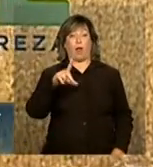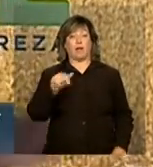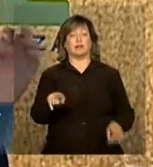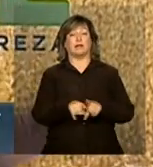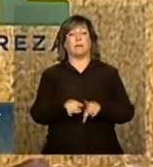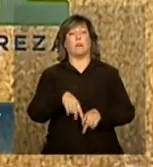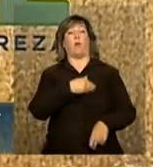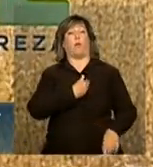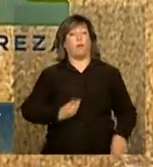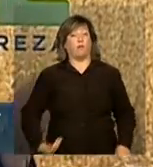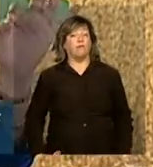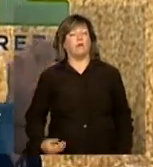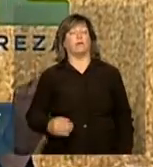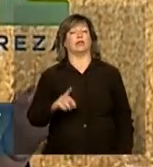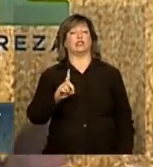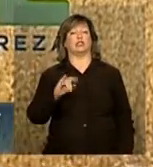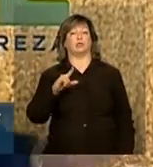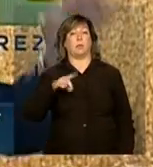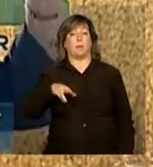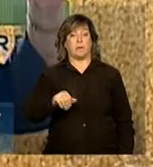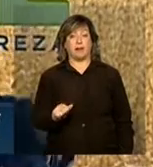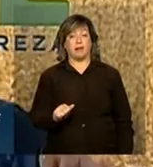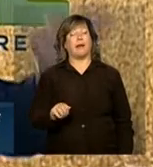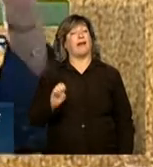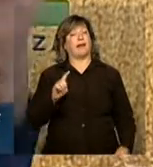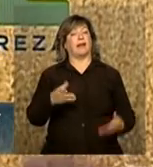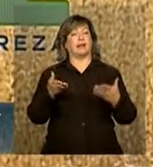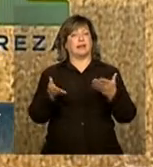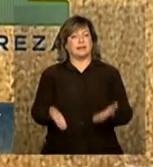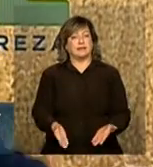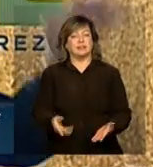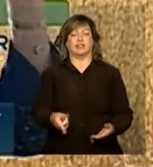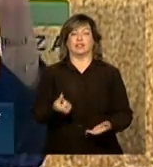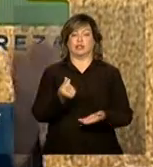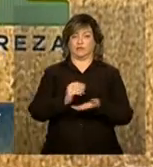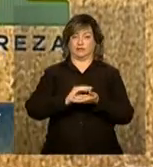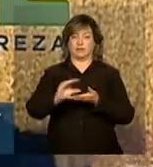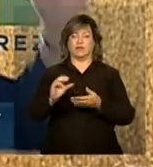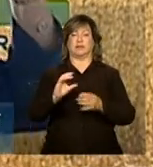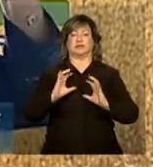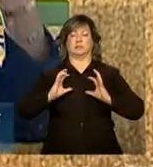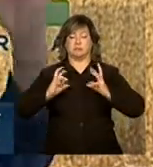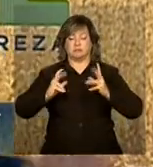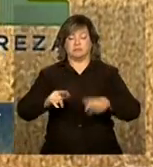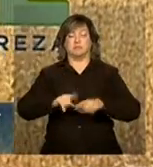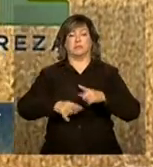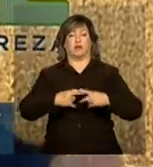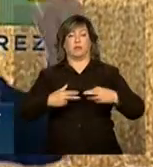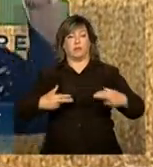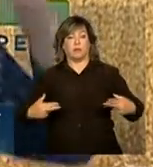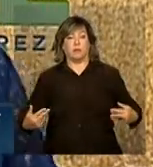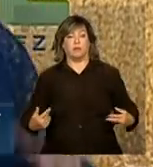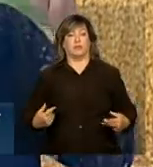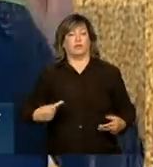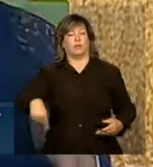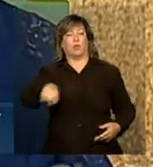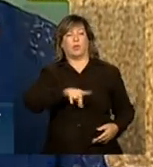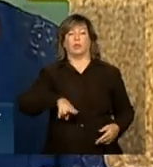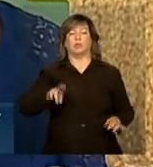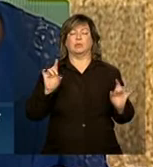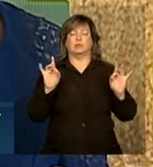Dilma, é esse financiamento dos equipamentos e das máquinas de